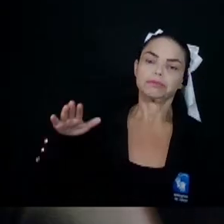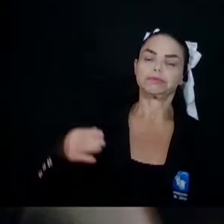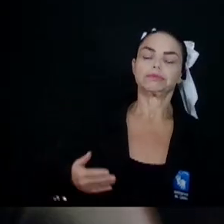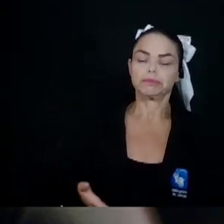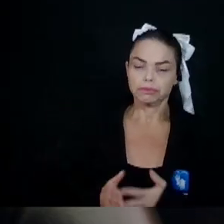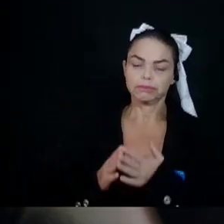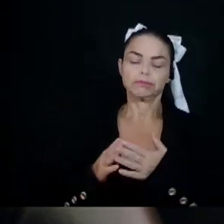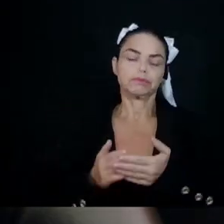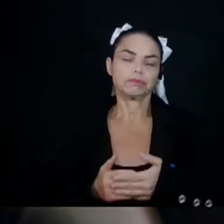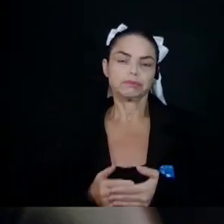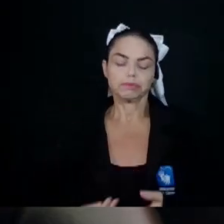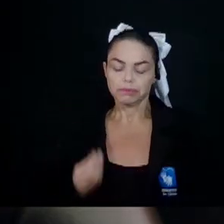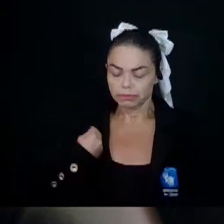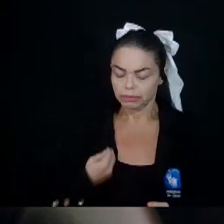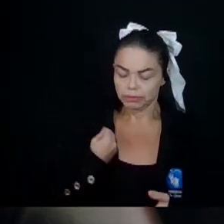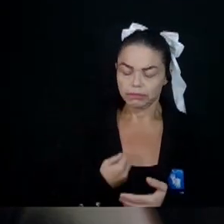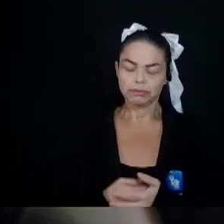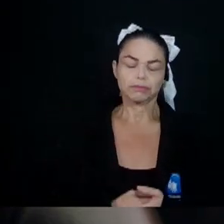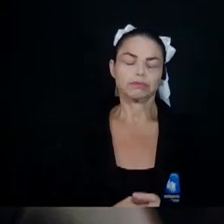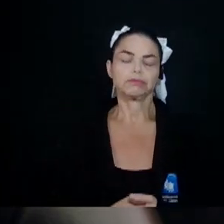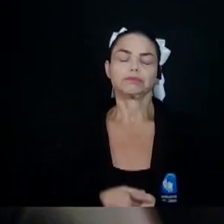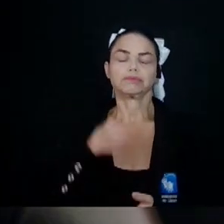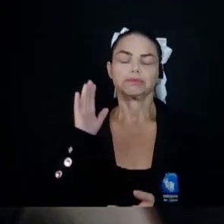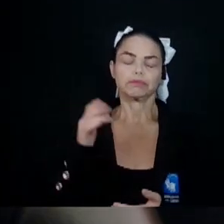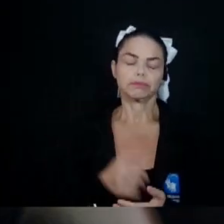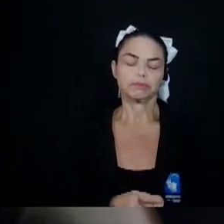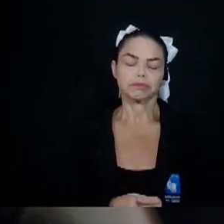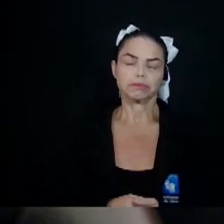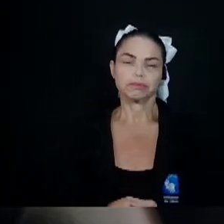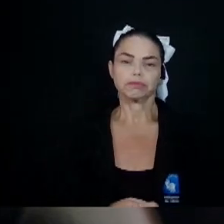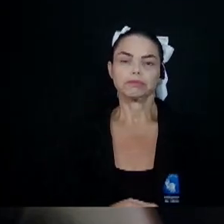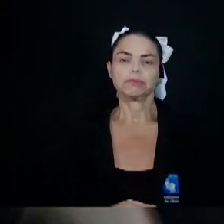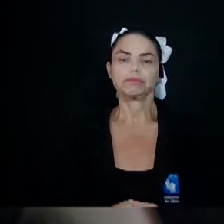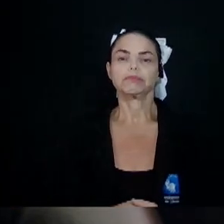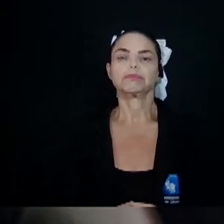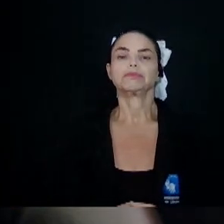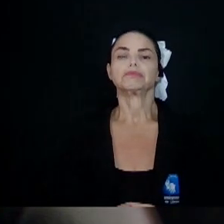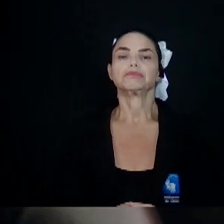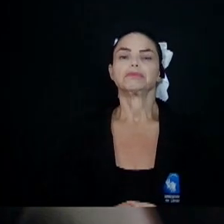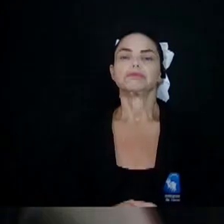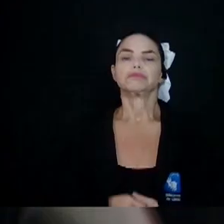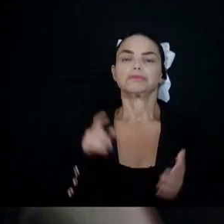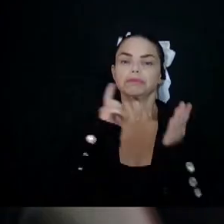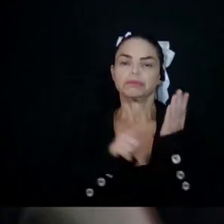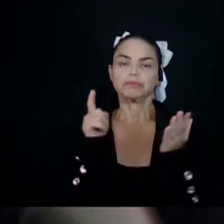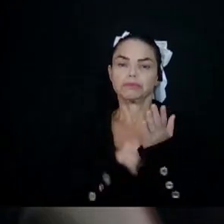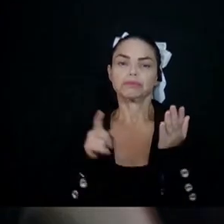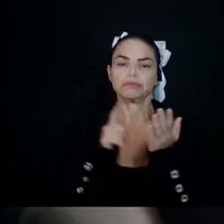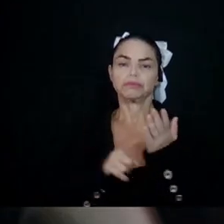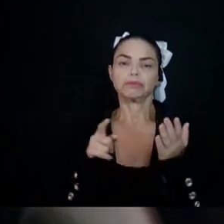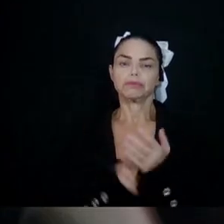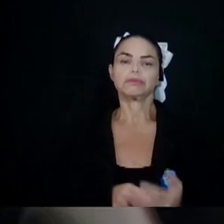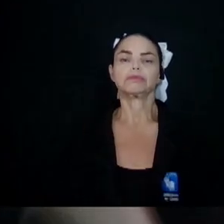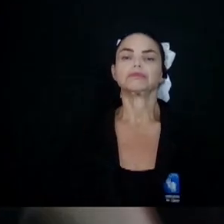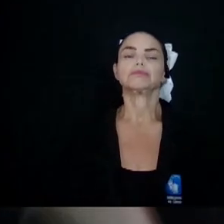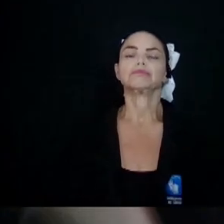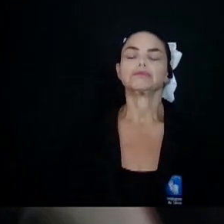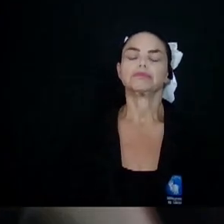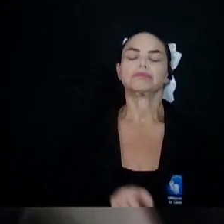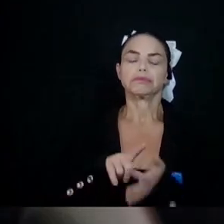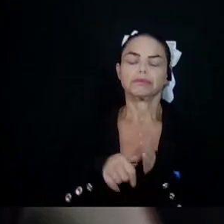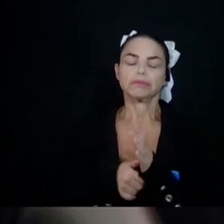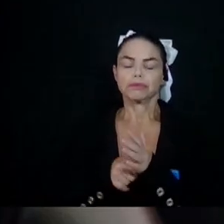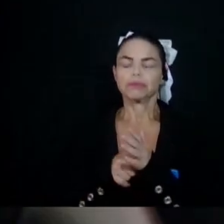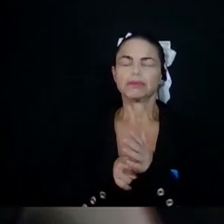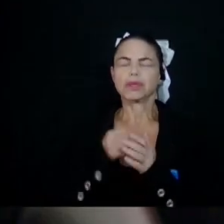já a rotina com a tela pode ter ter até o atraso na fala,